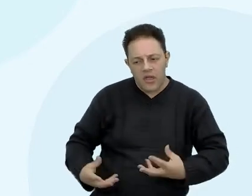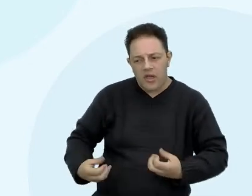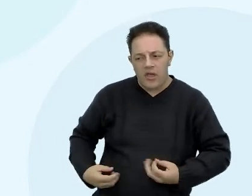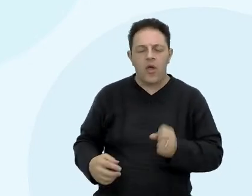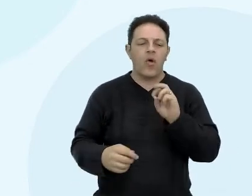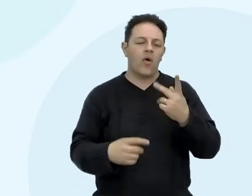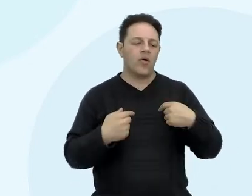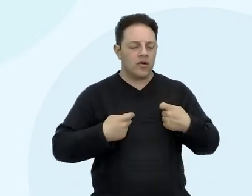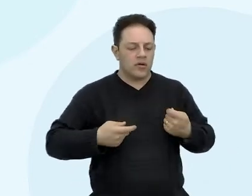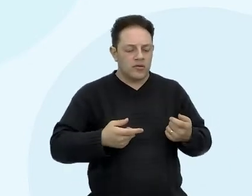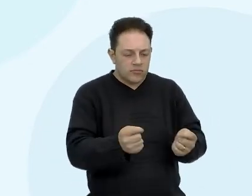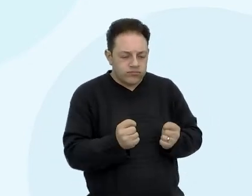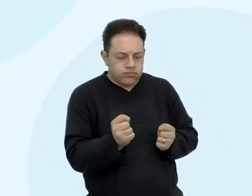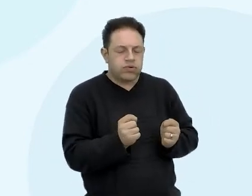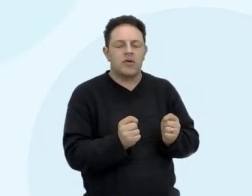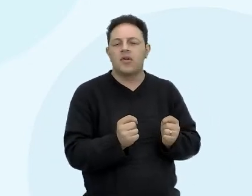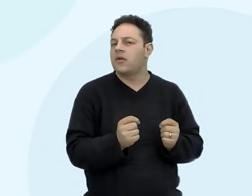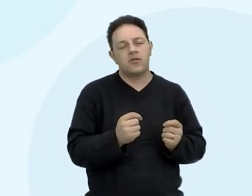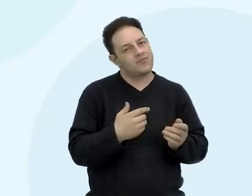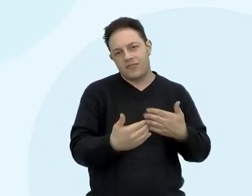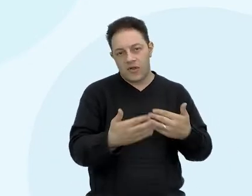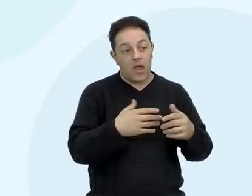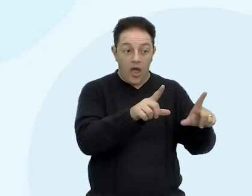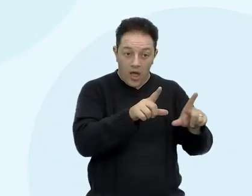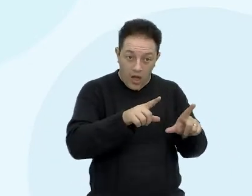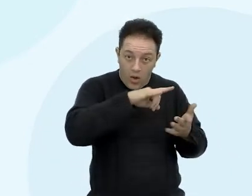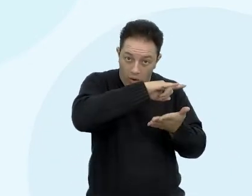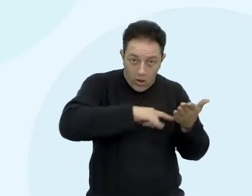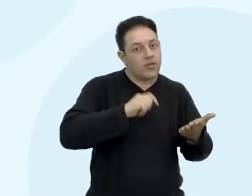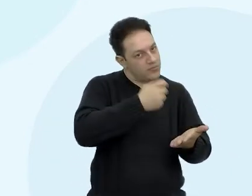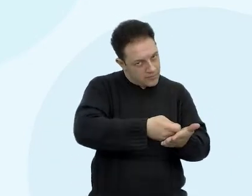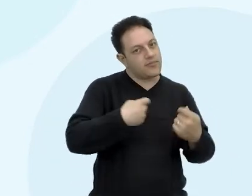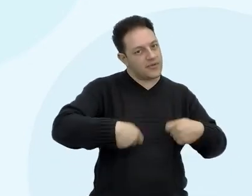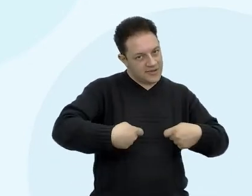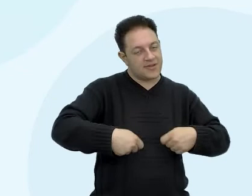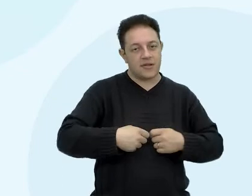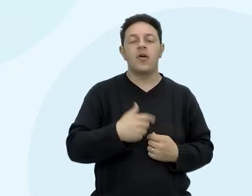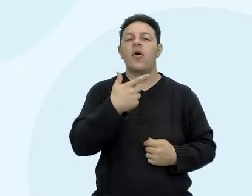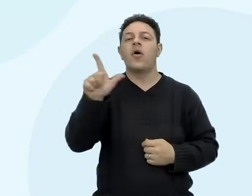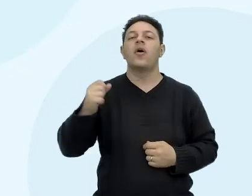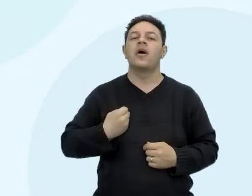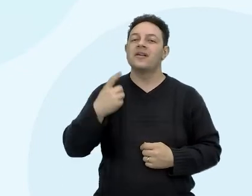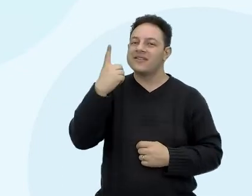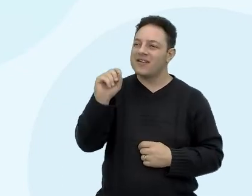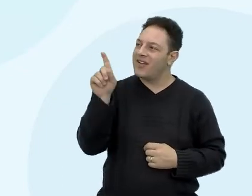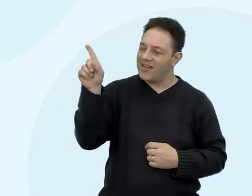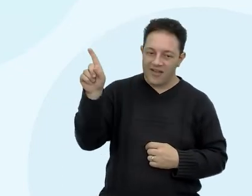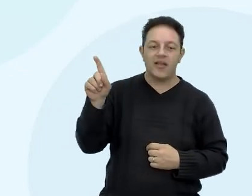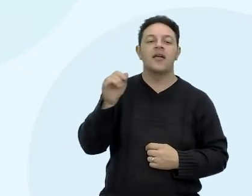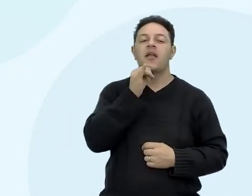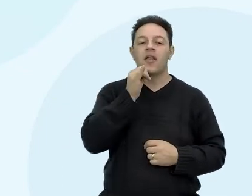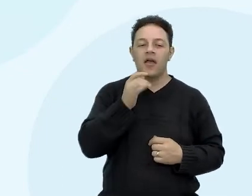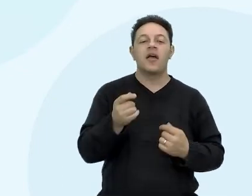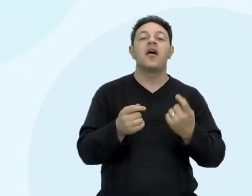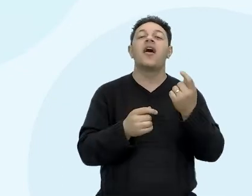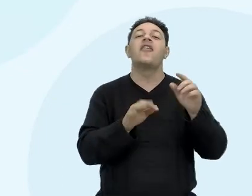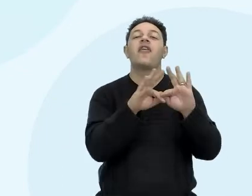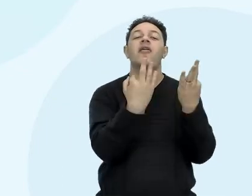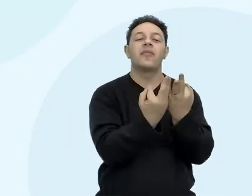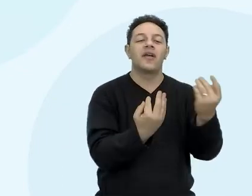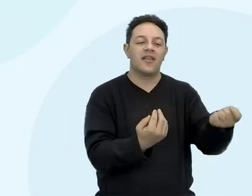uma característica financeira, a gente precisa pagar essa conta de telefone. A carta 10, receber um dinheiro extra da família, também é muito